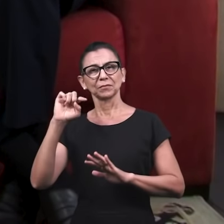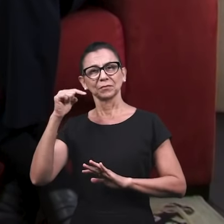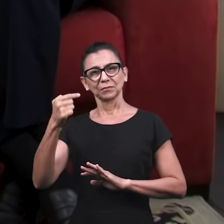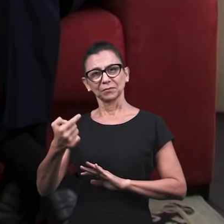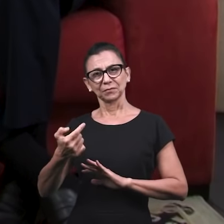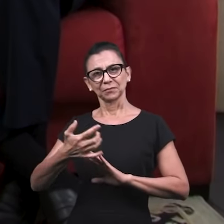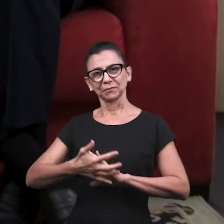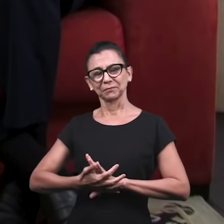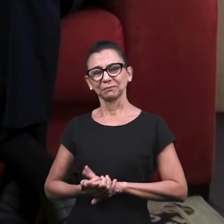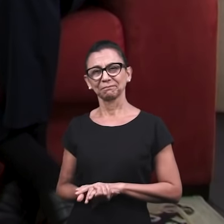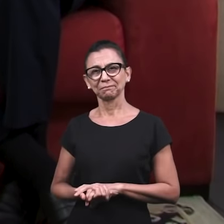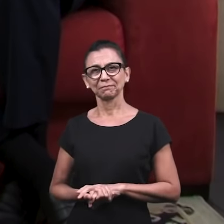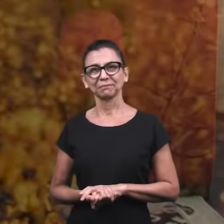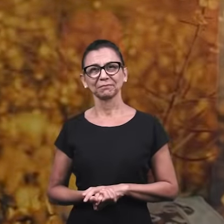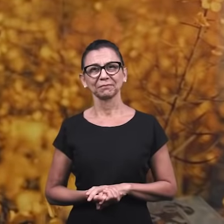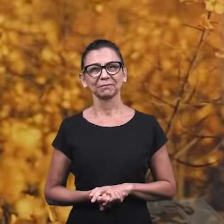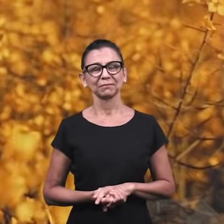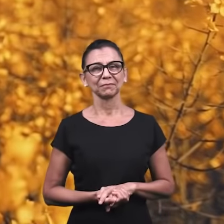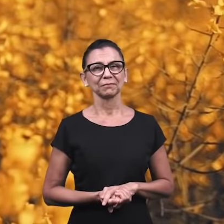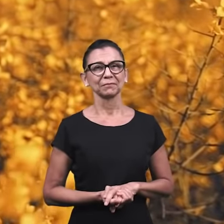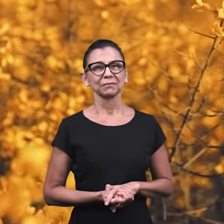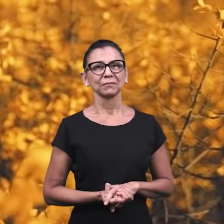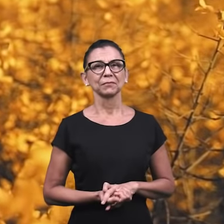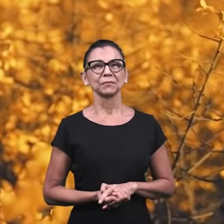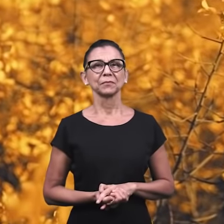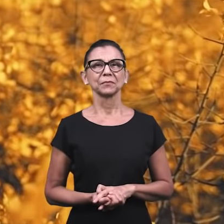agora colocado para nós.